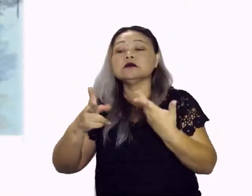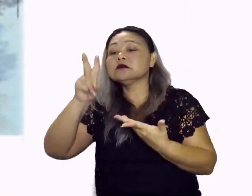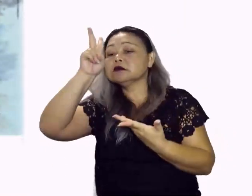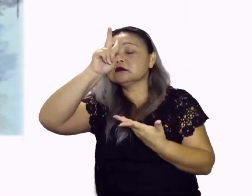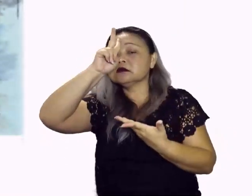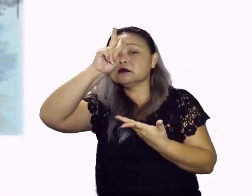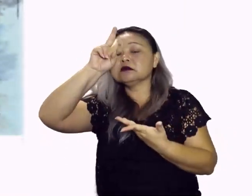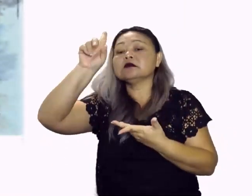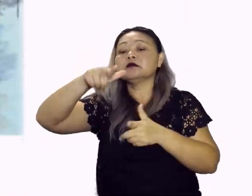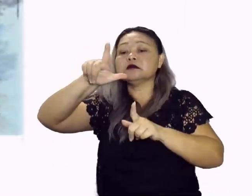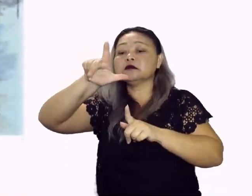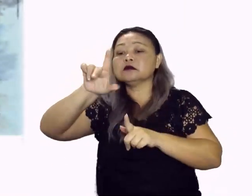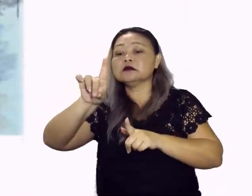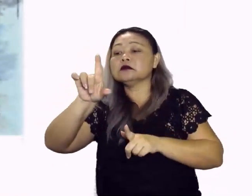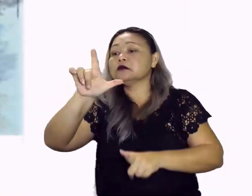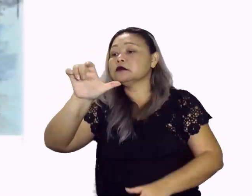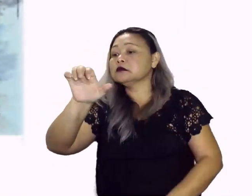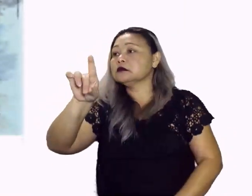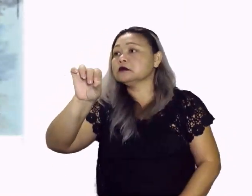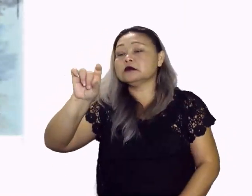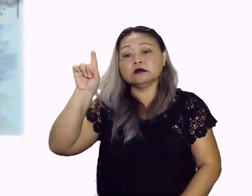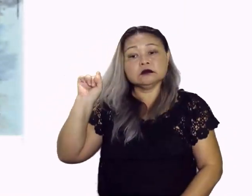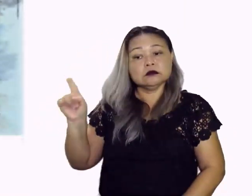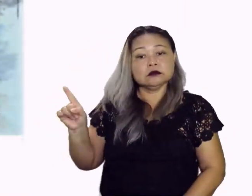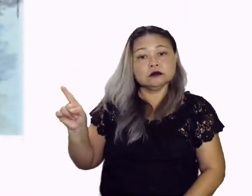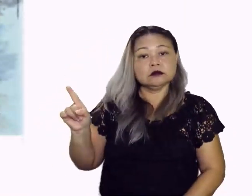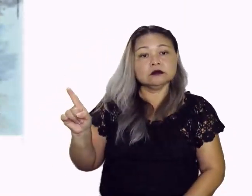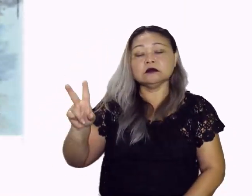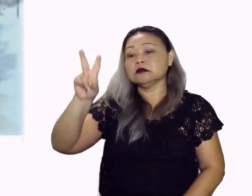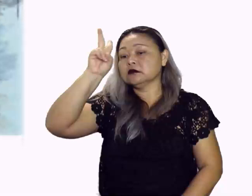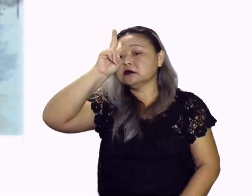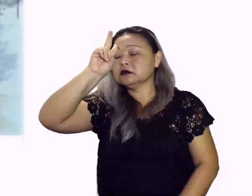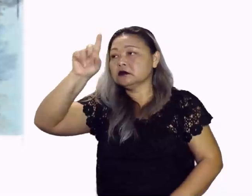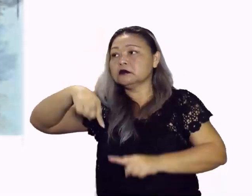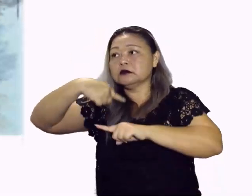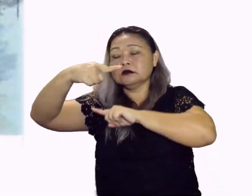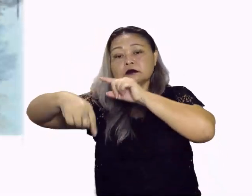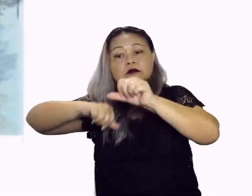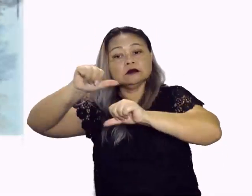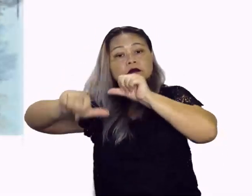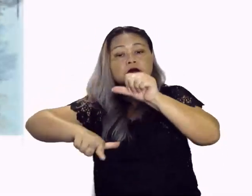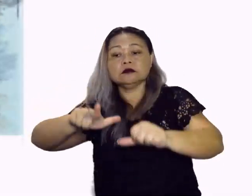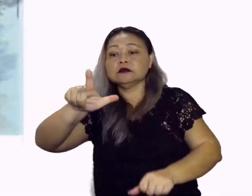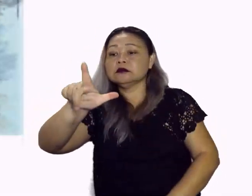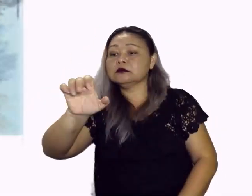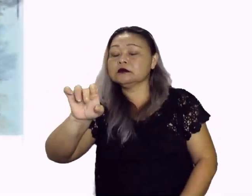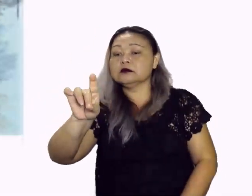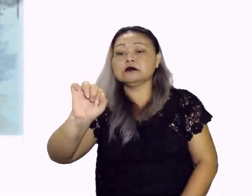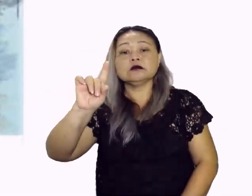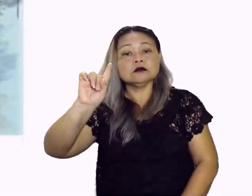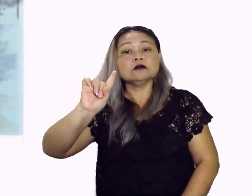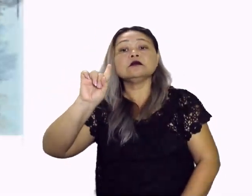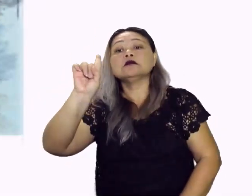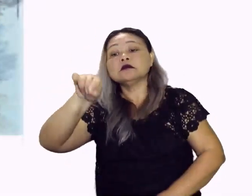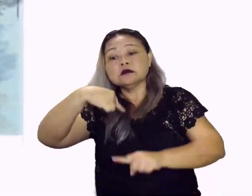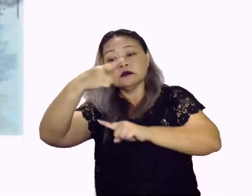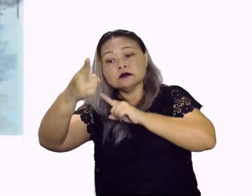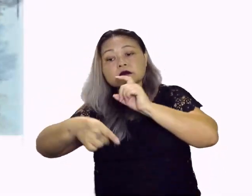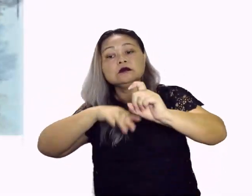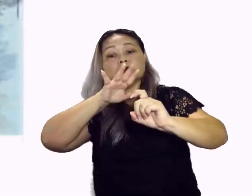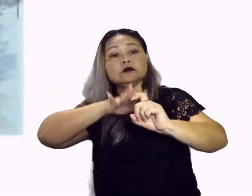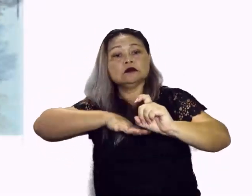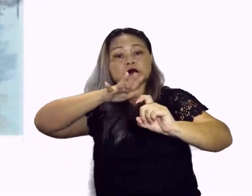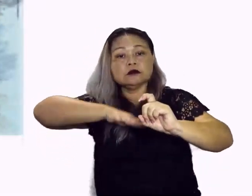histórias viram lendas, isso é delas, tá? Ó, nossas histórias viram lendas. Nossas lendas viram mitos,